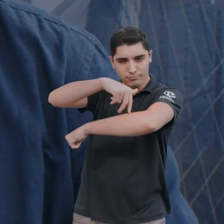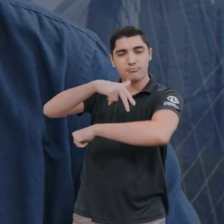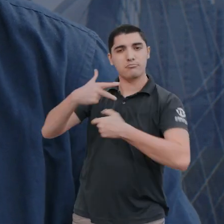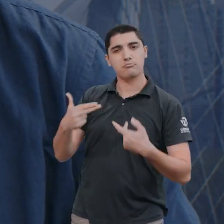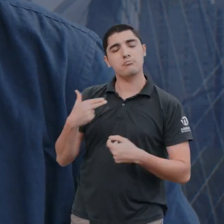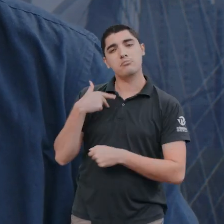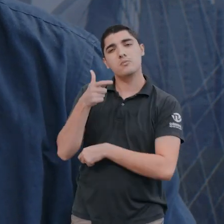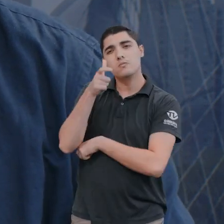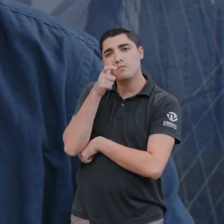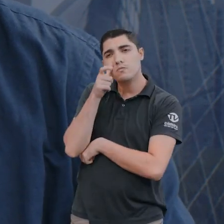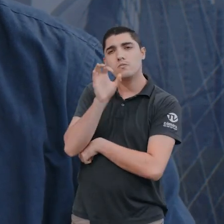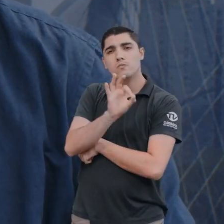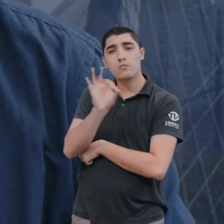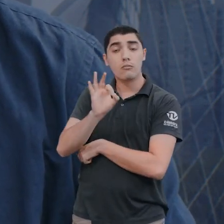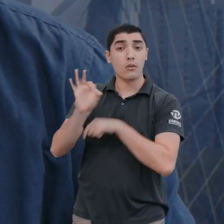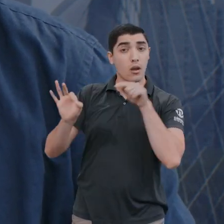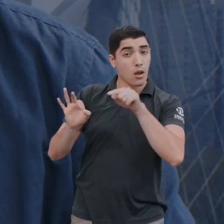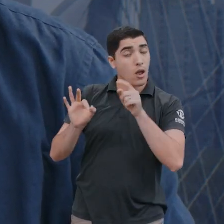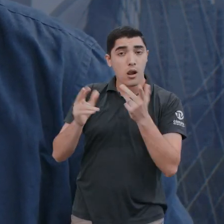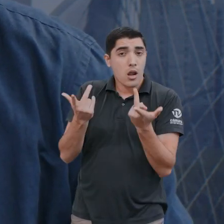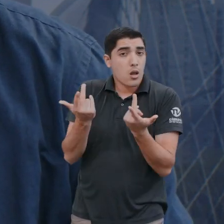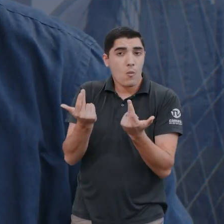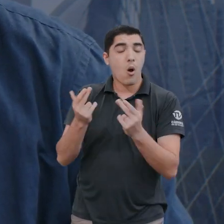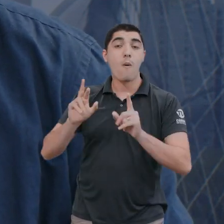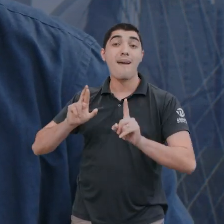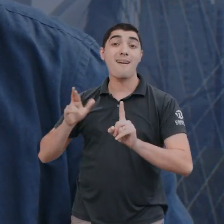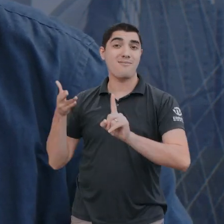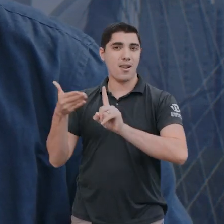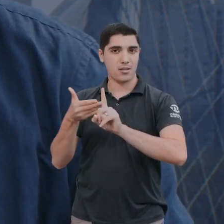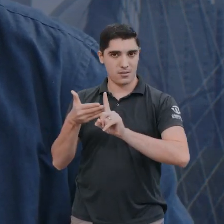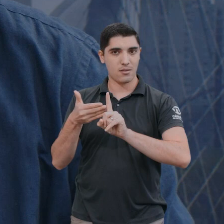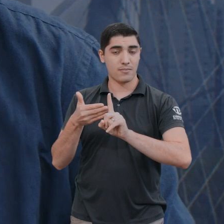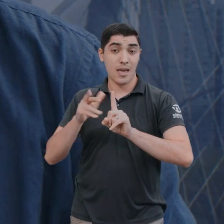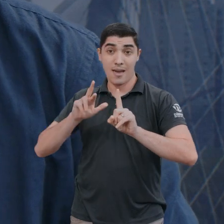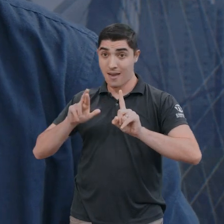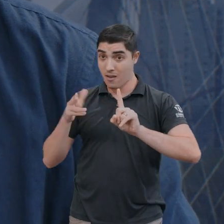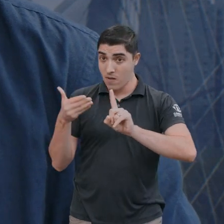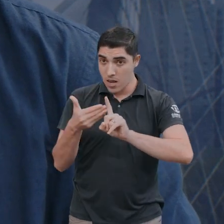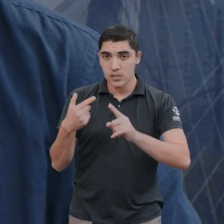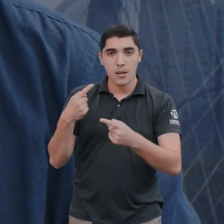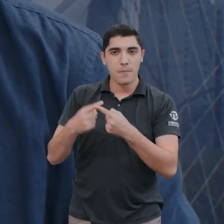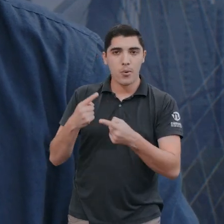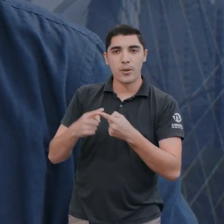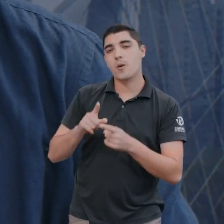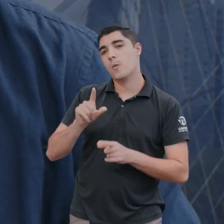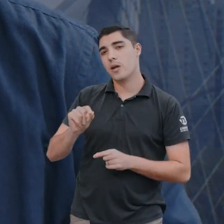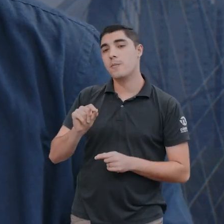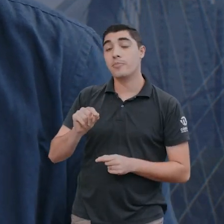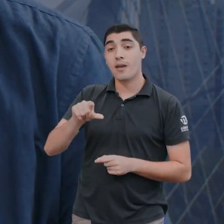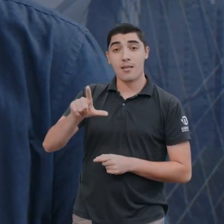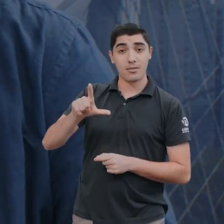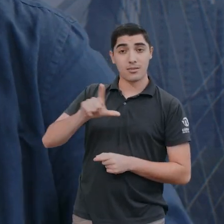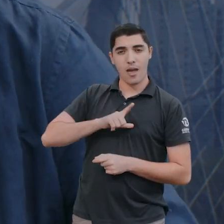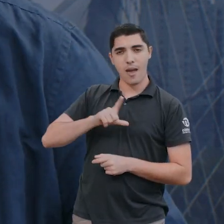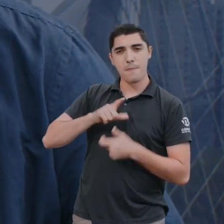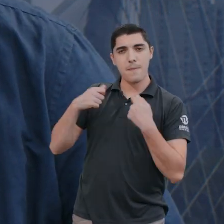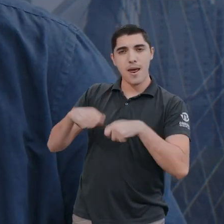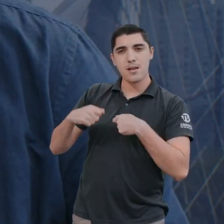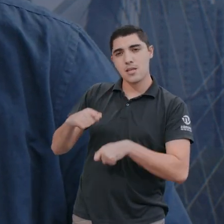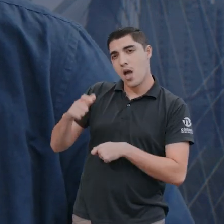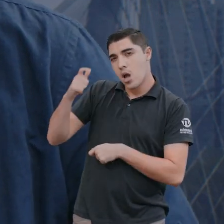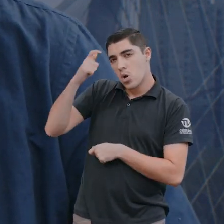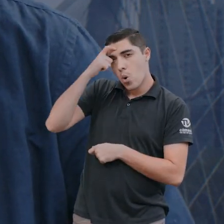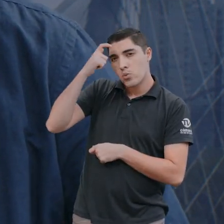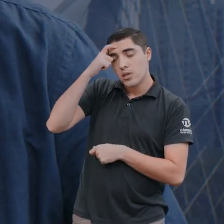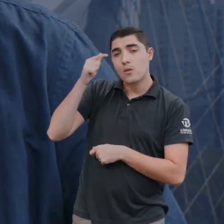precisa enxergar aquilo como referência, como uma referência. Porque ter justamente a